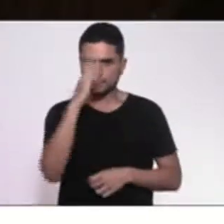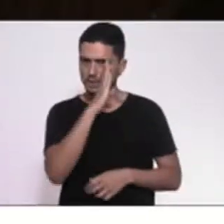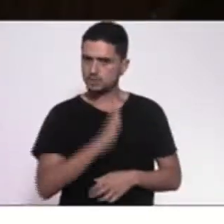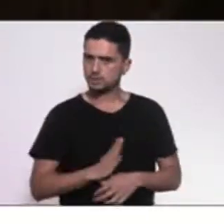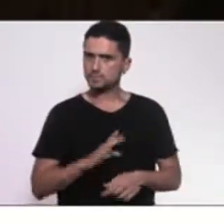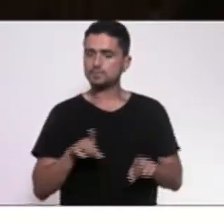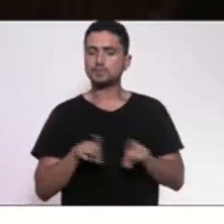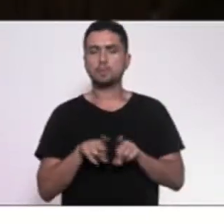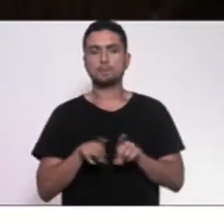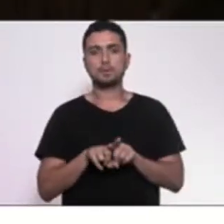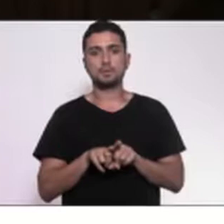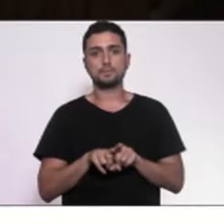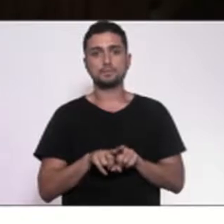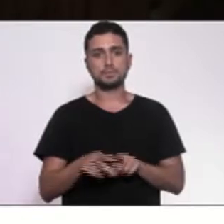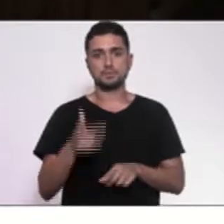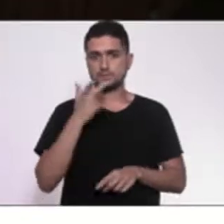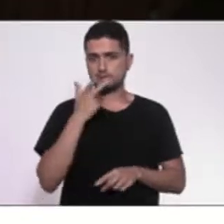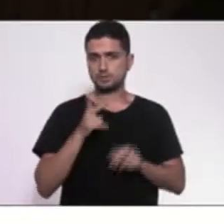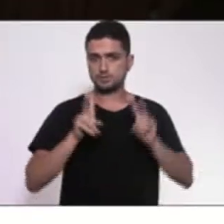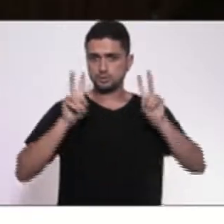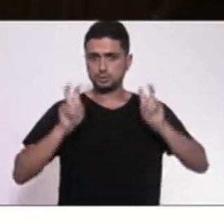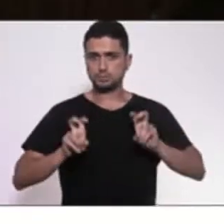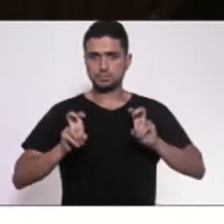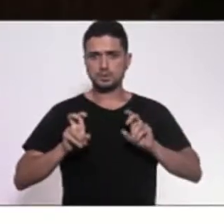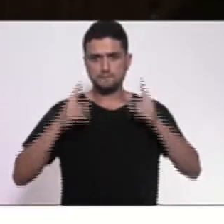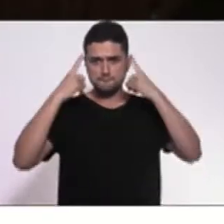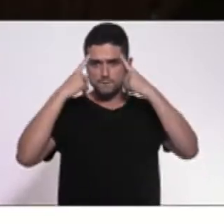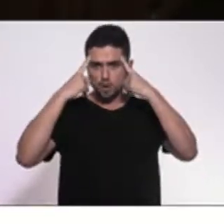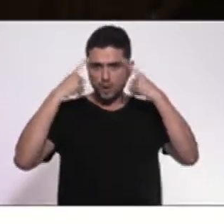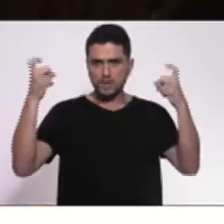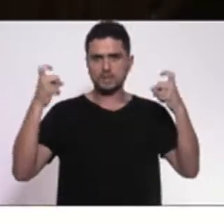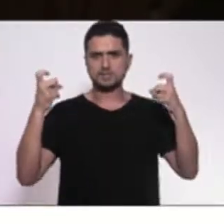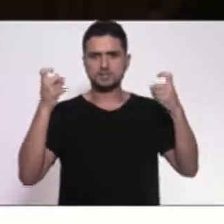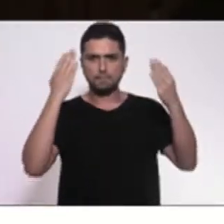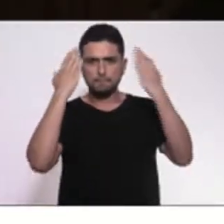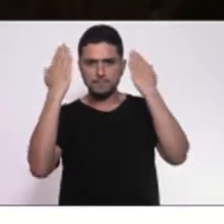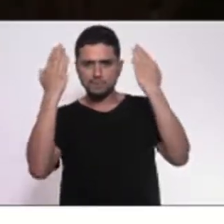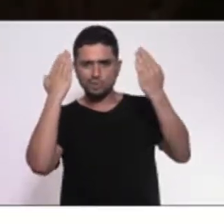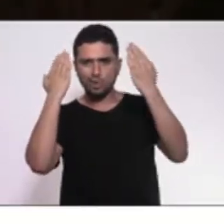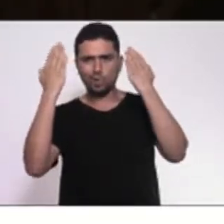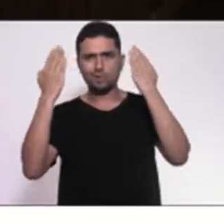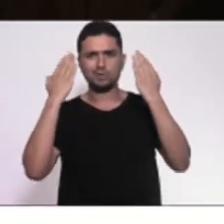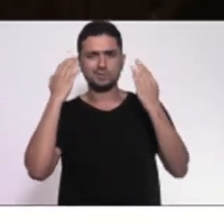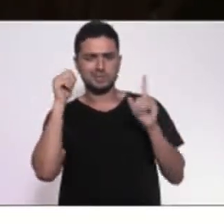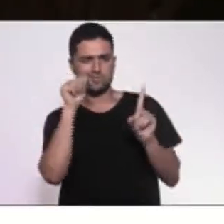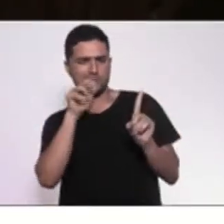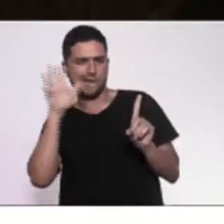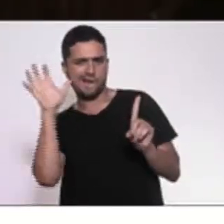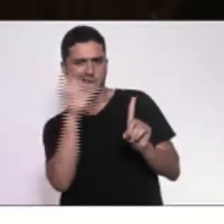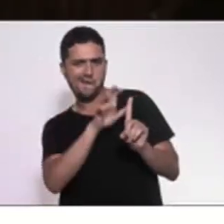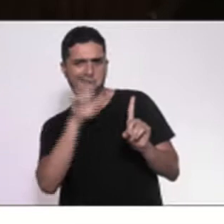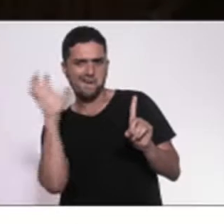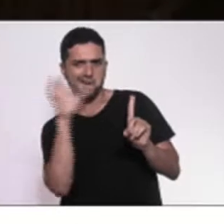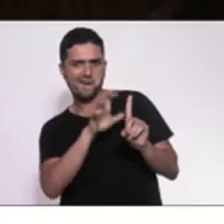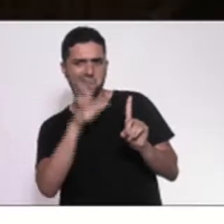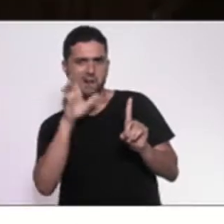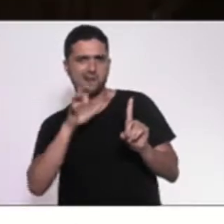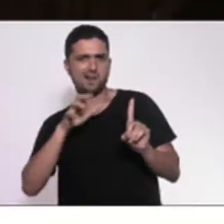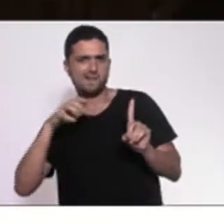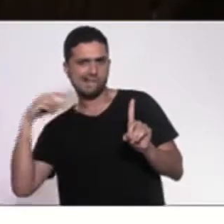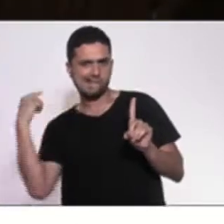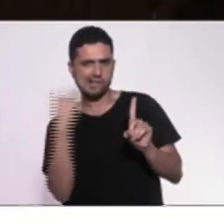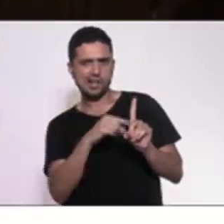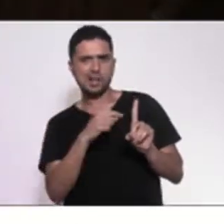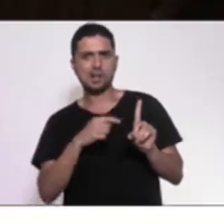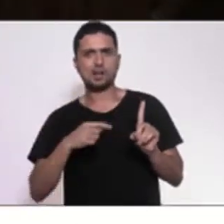da invisibilização, as diversas violências psicológicas, simbólicas, físicas, econômicas